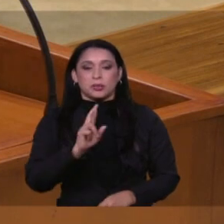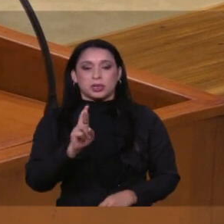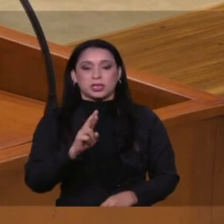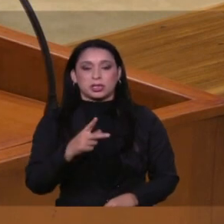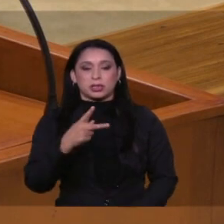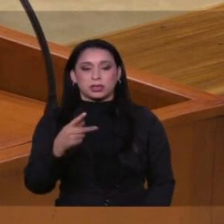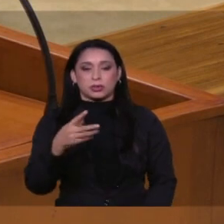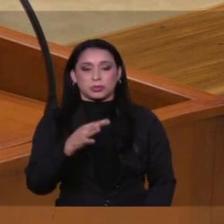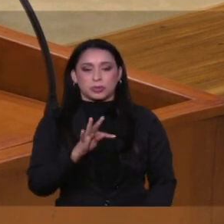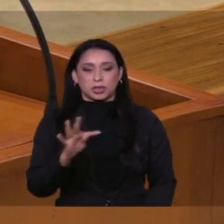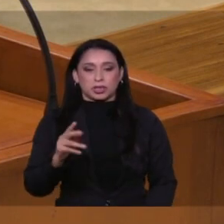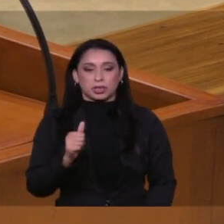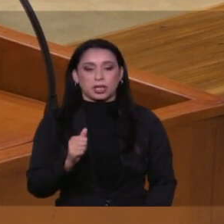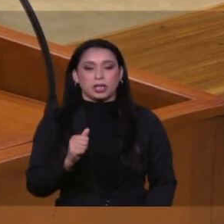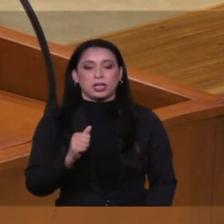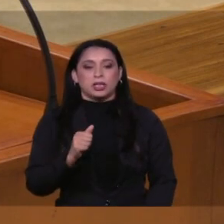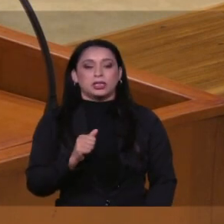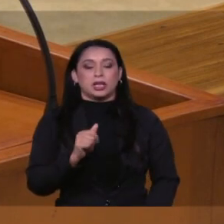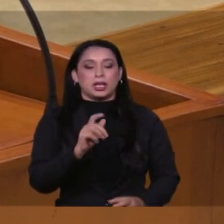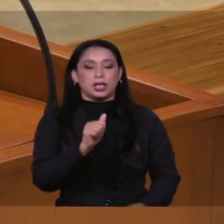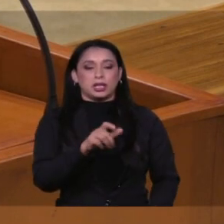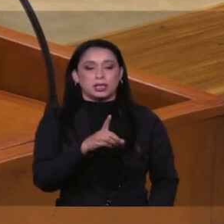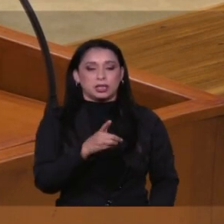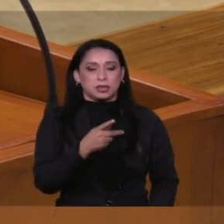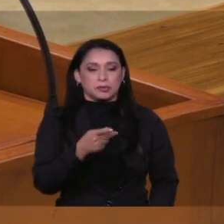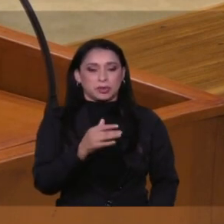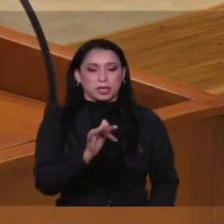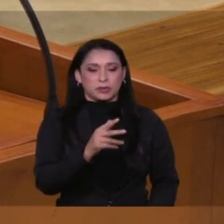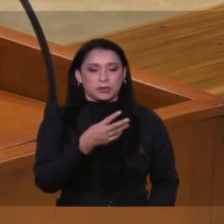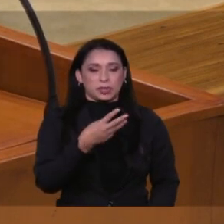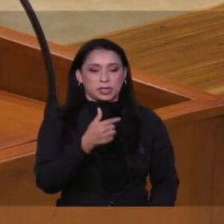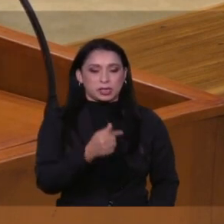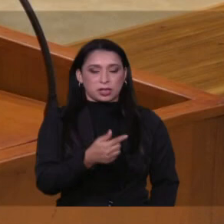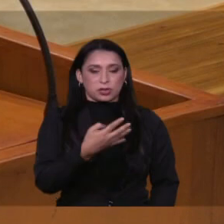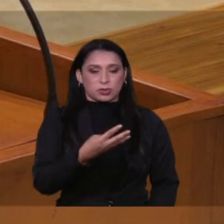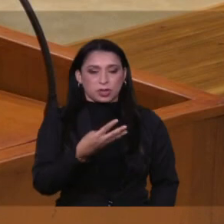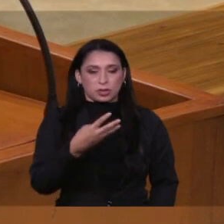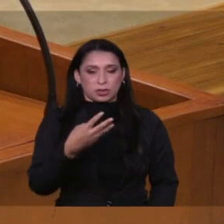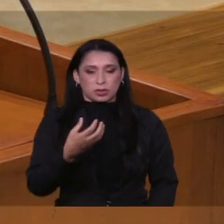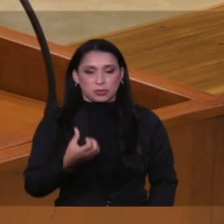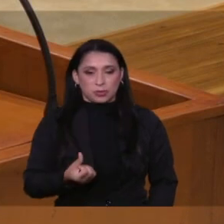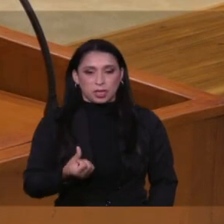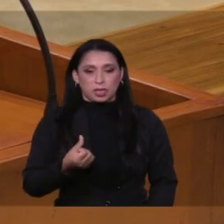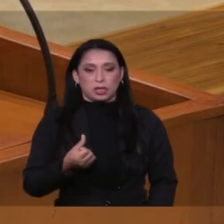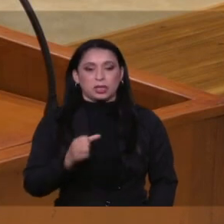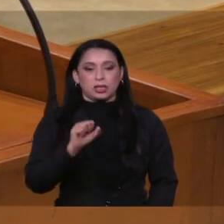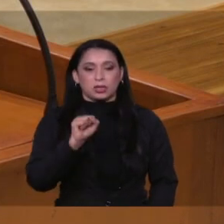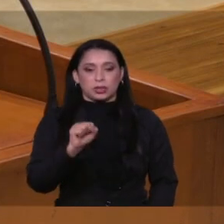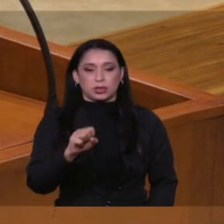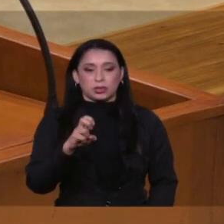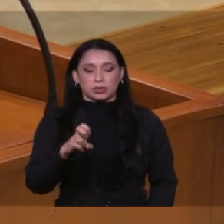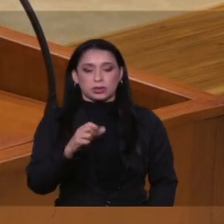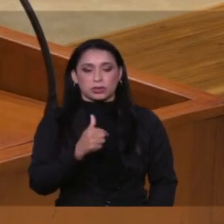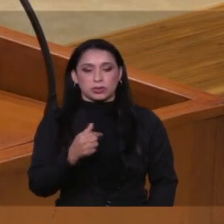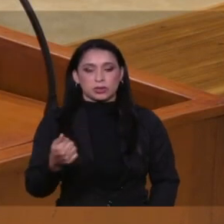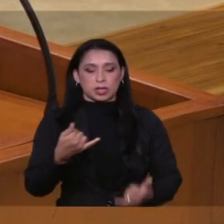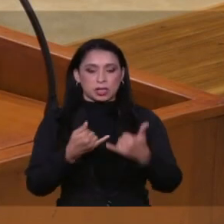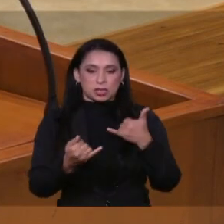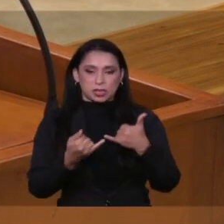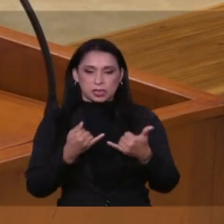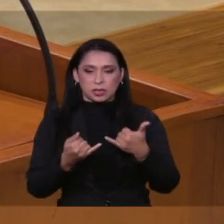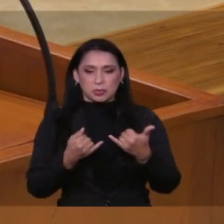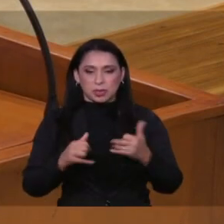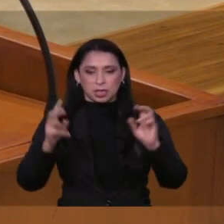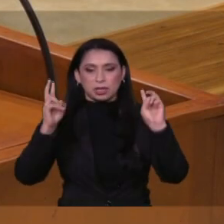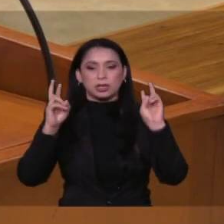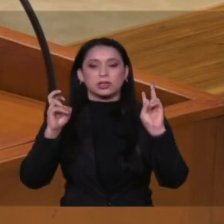ADPF 746 e 857. Ambas possuem, de fato, objeto assemelhado, aproximado, mas